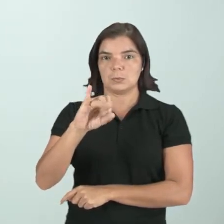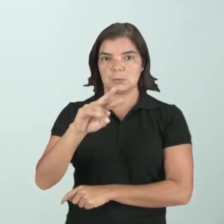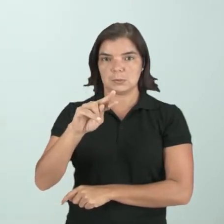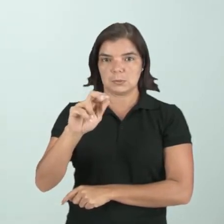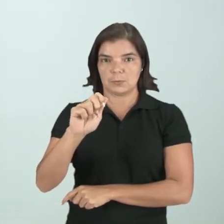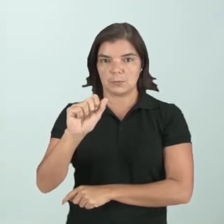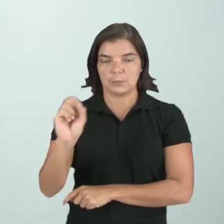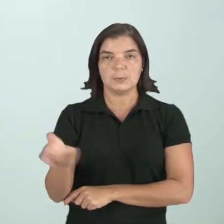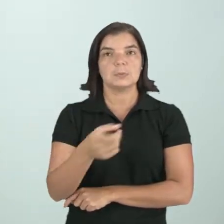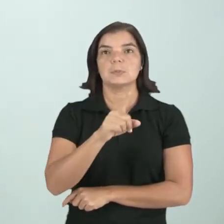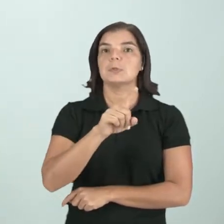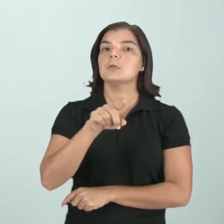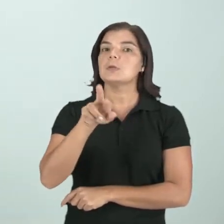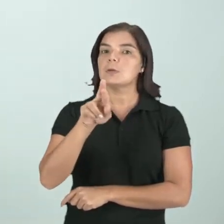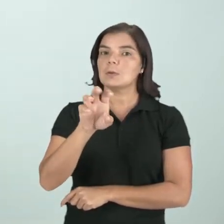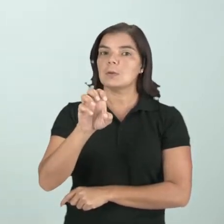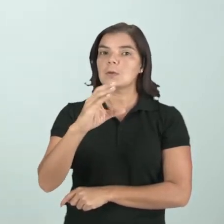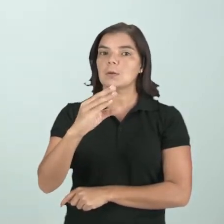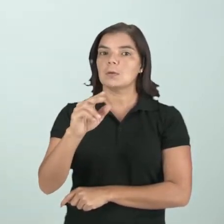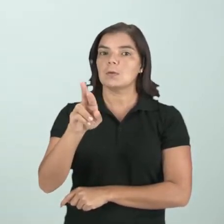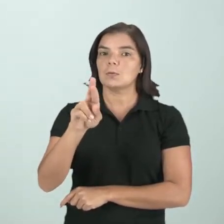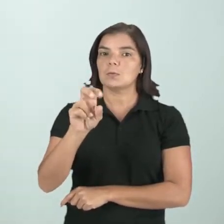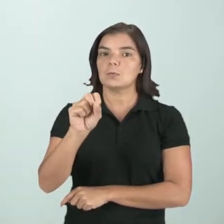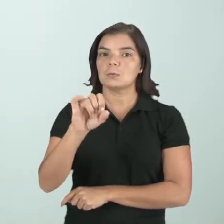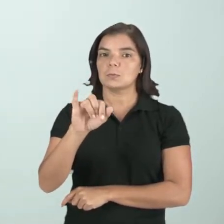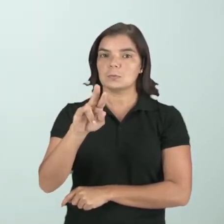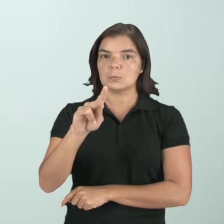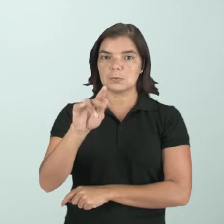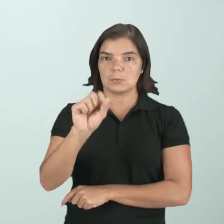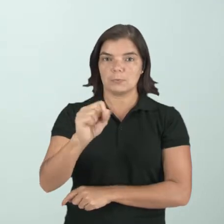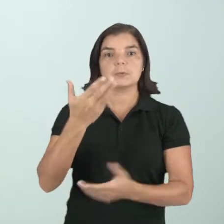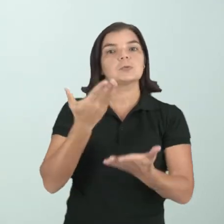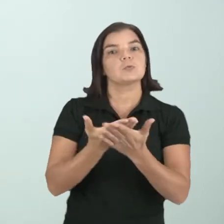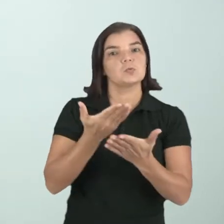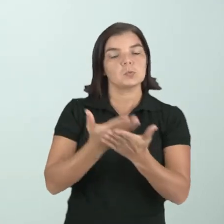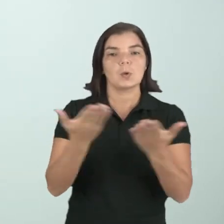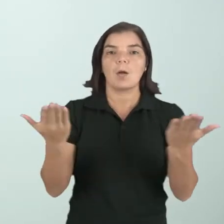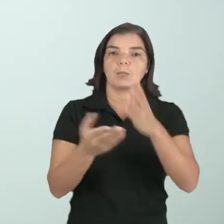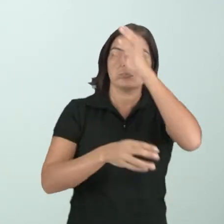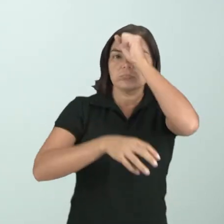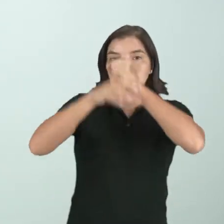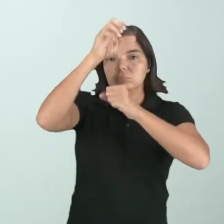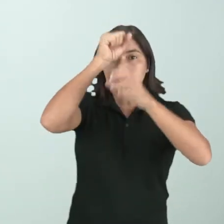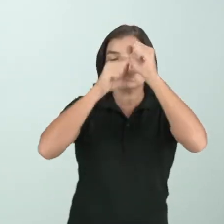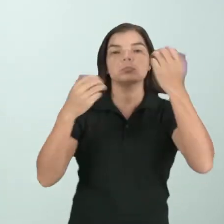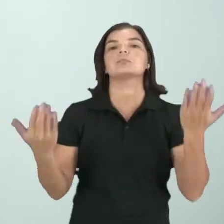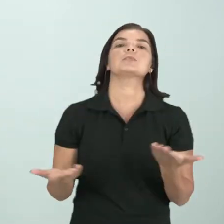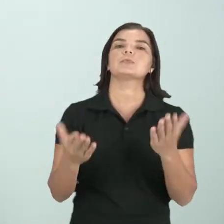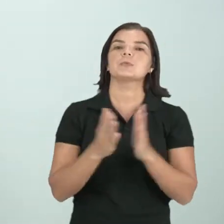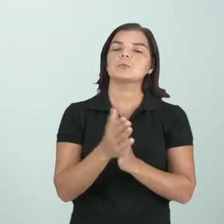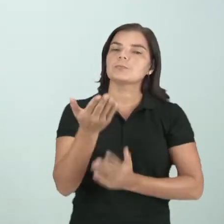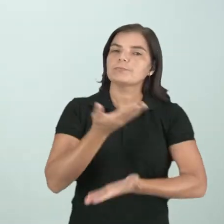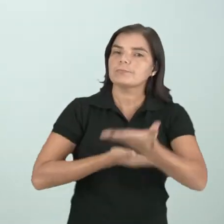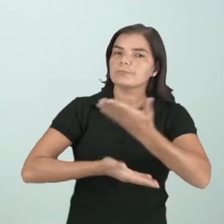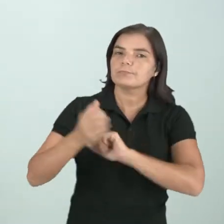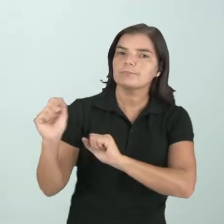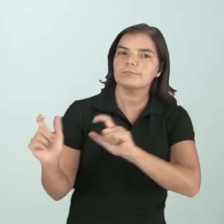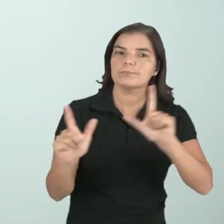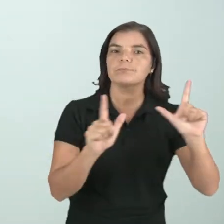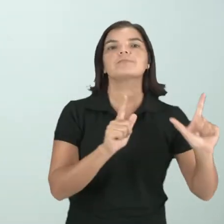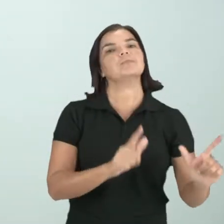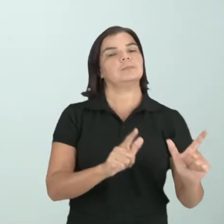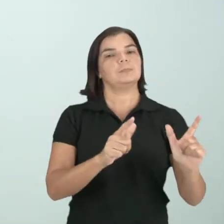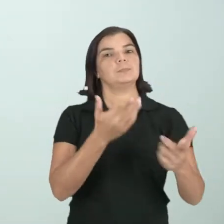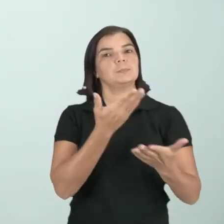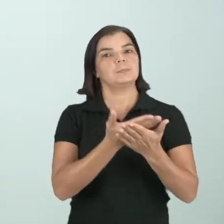Pública do Estado do Acre. E então, mãos à obra, vamos estudar agora que é hora de aprender. Então vamos aqui compartilhar o slide, né? Tema